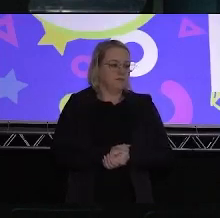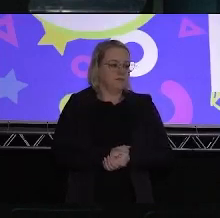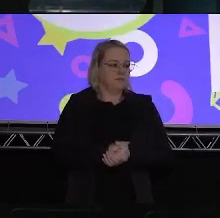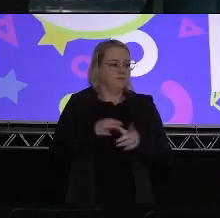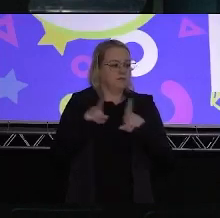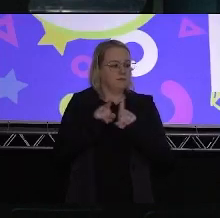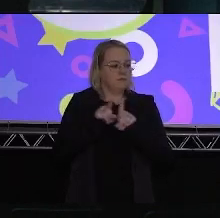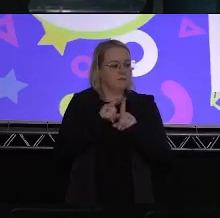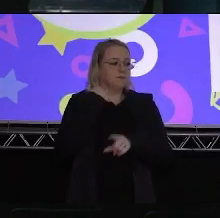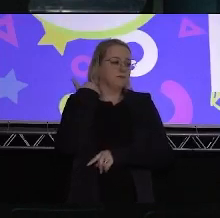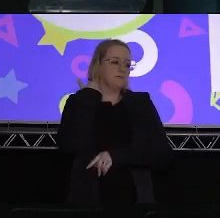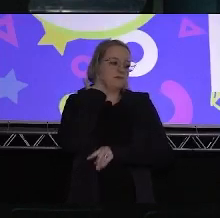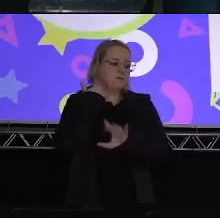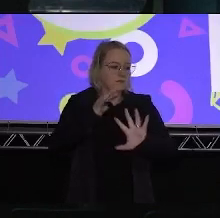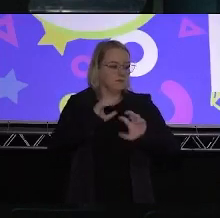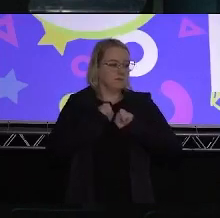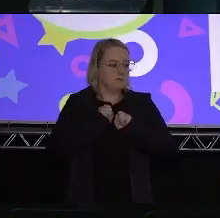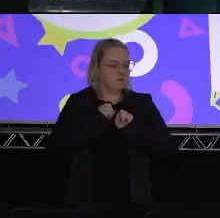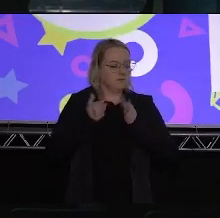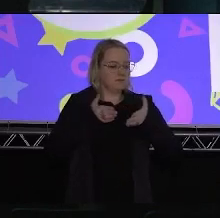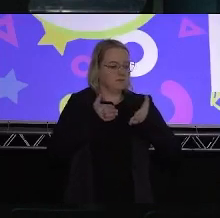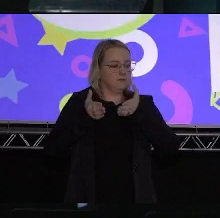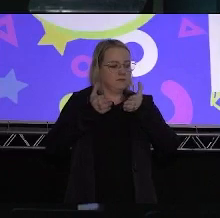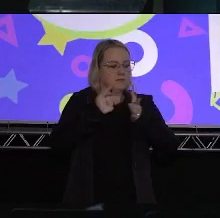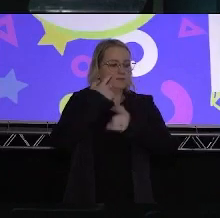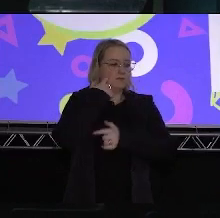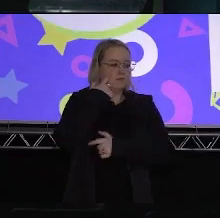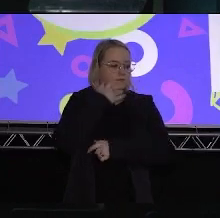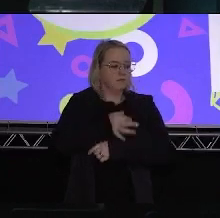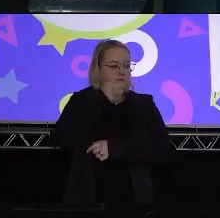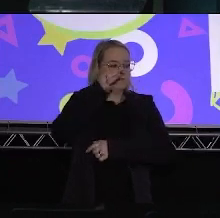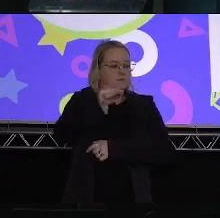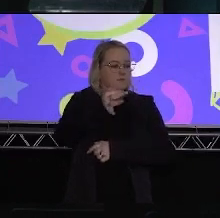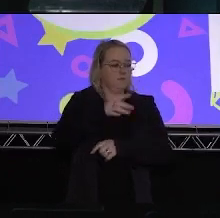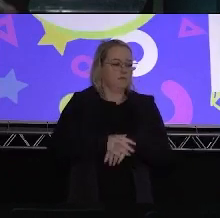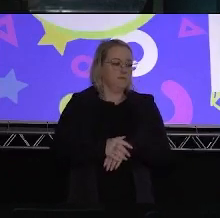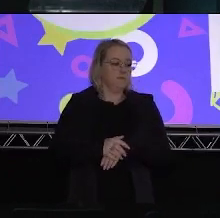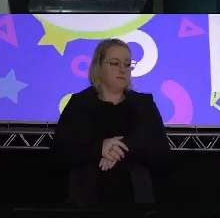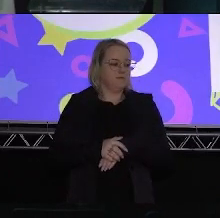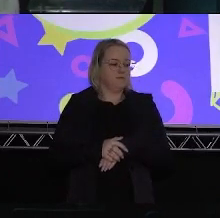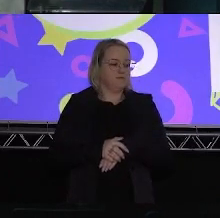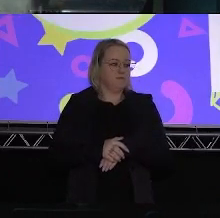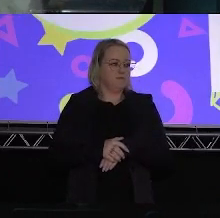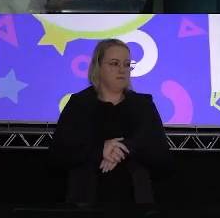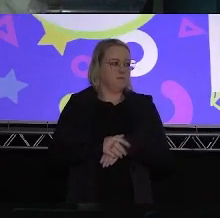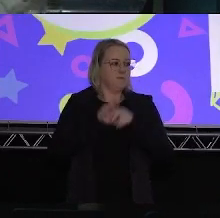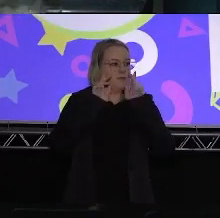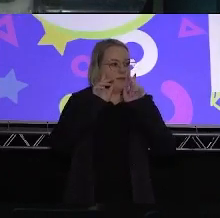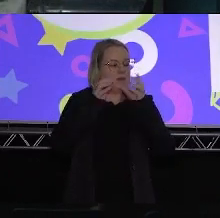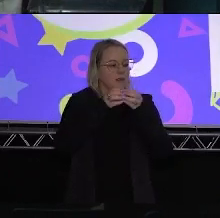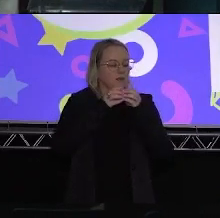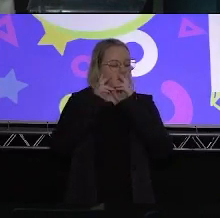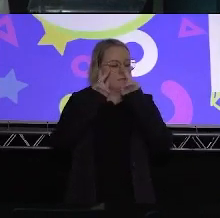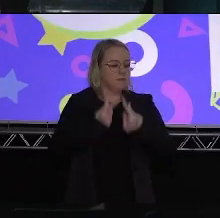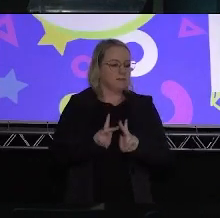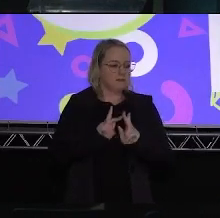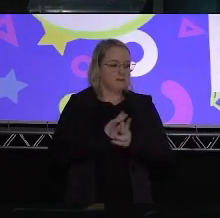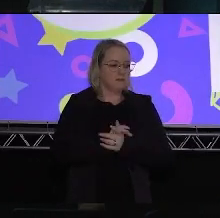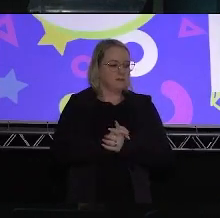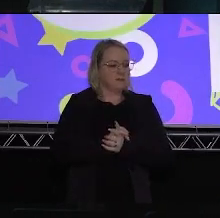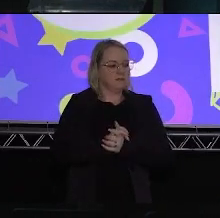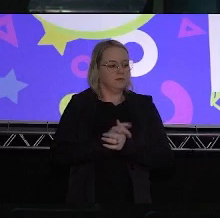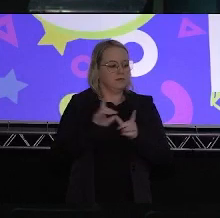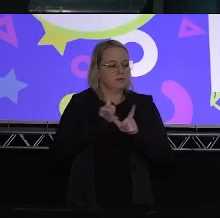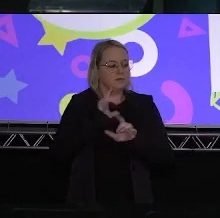Também tivemos bate-papos acolhedores sobre carreira com as nossas people partners, a galera de pessoas. Questão